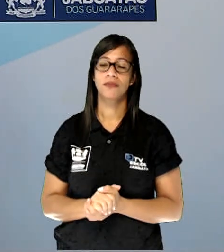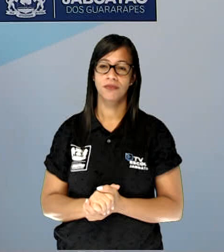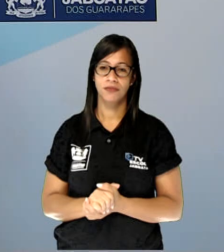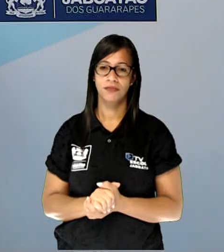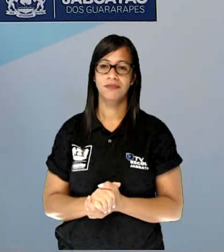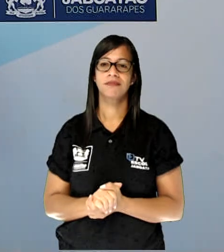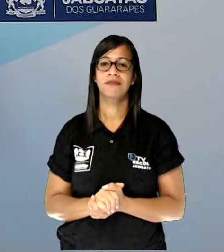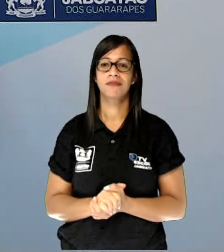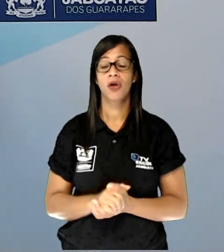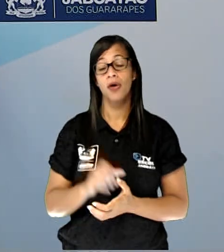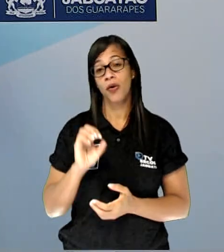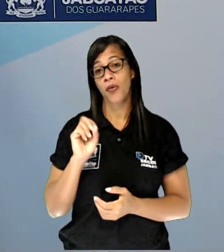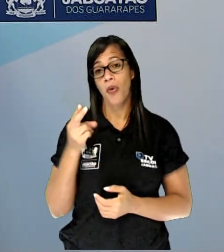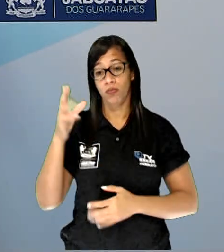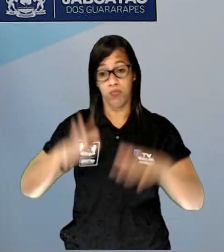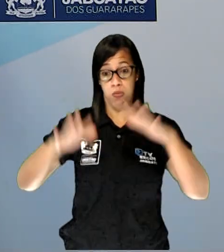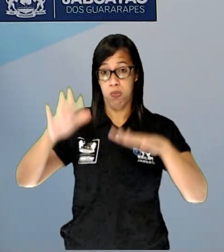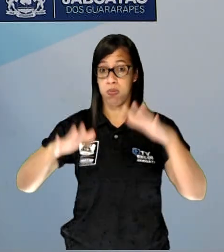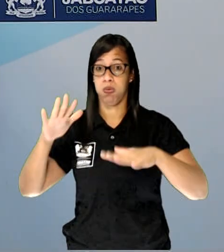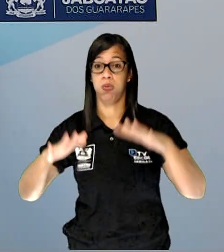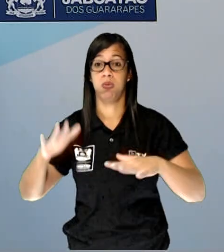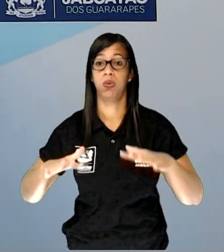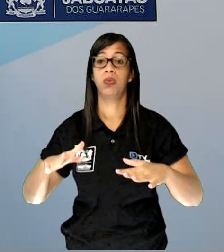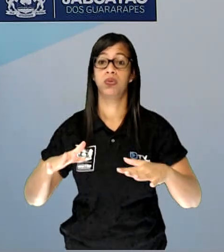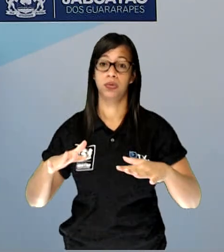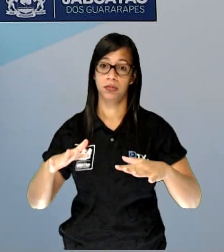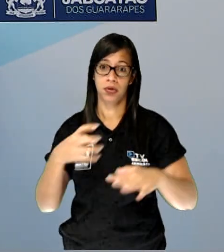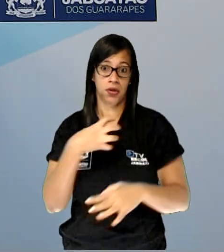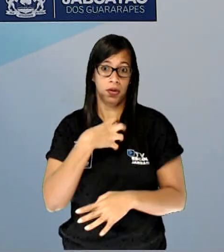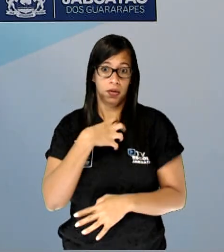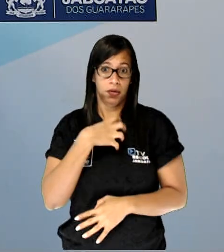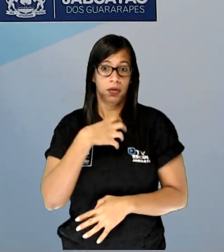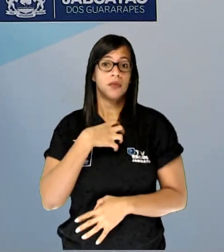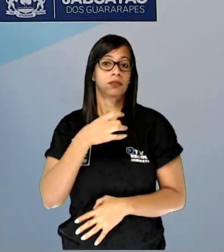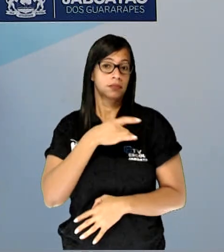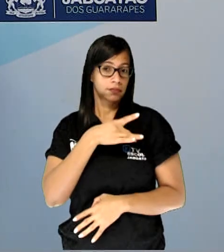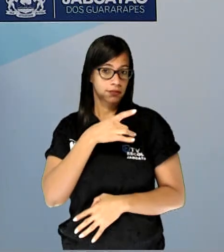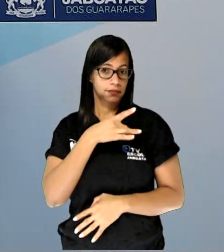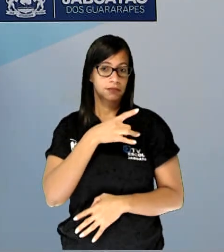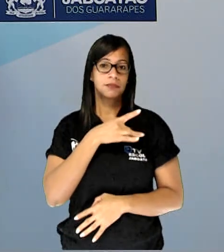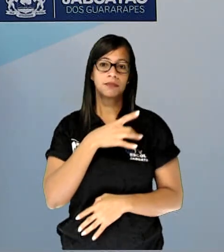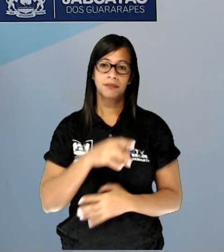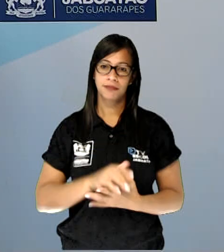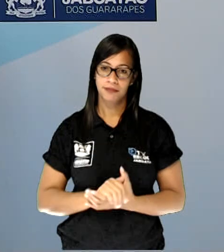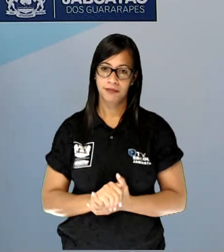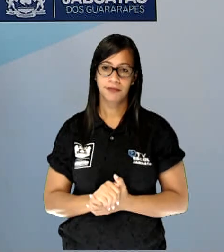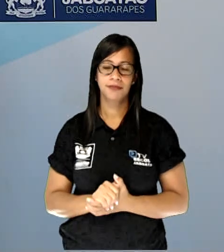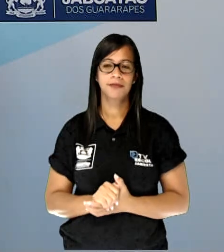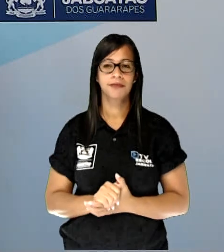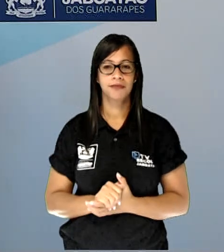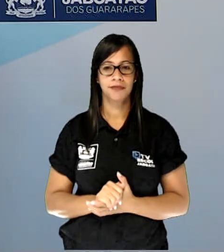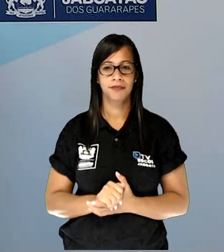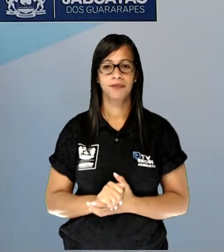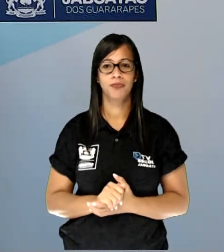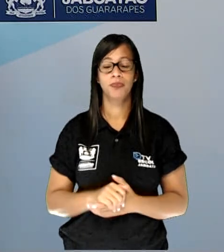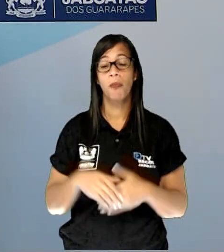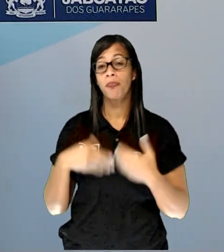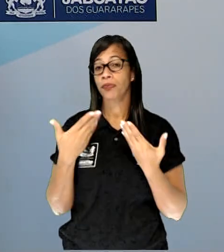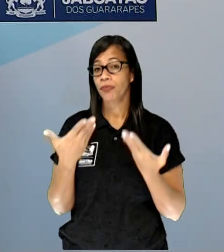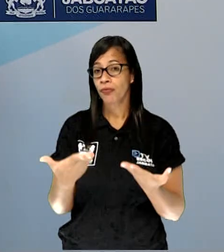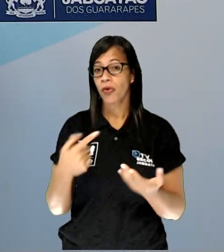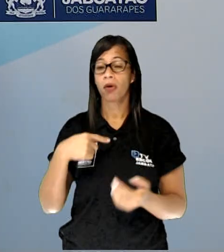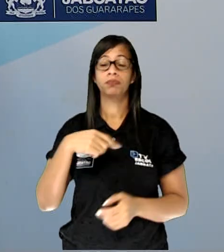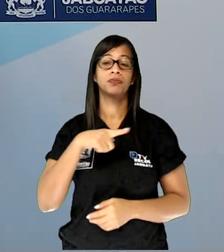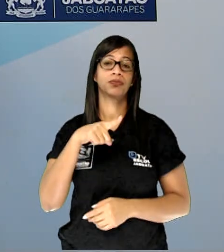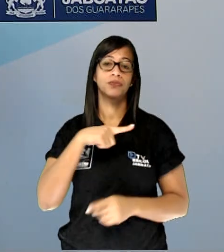um trovão? Eu já. Eu não gosto não, eu fico com medo. E você? Então, temos esses tipos de